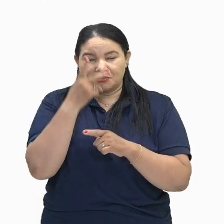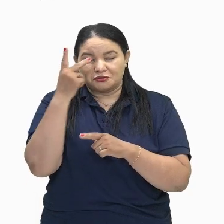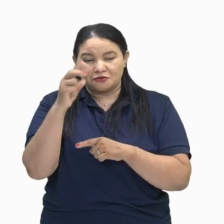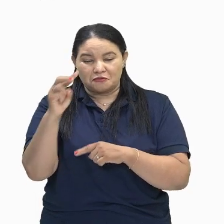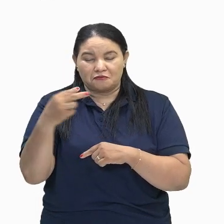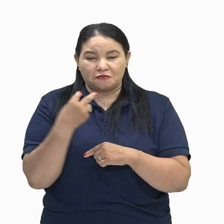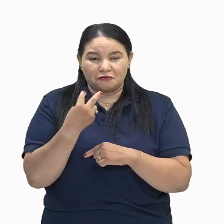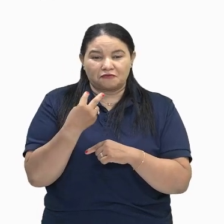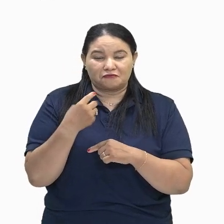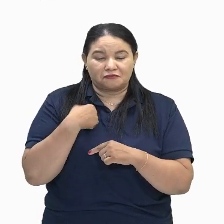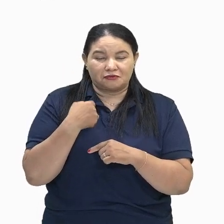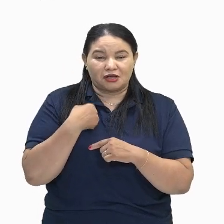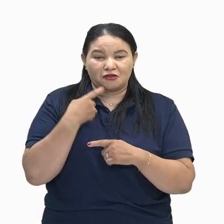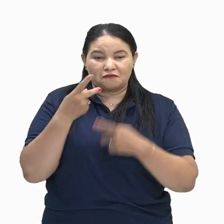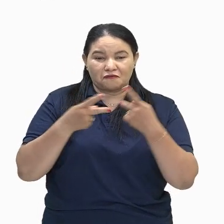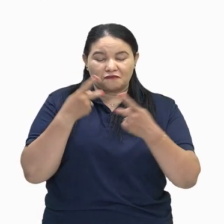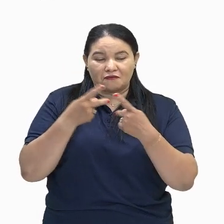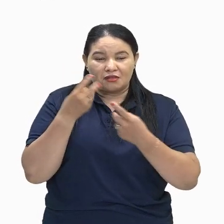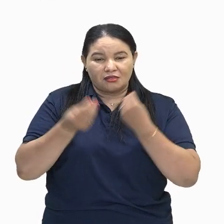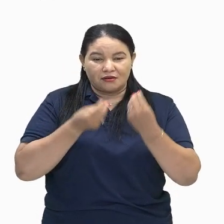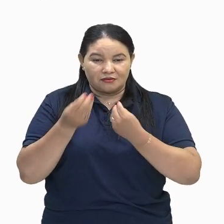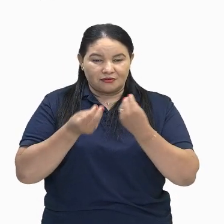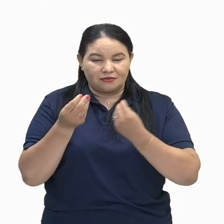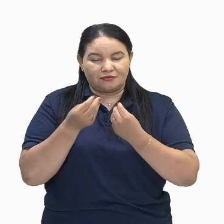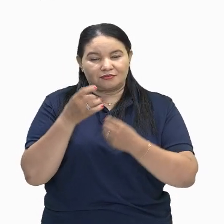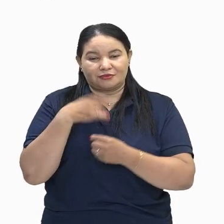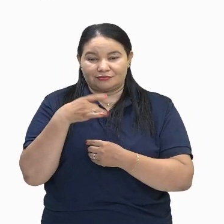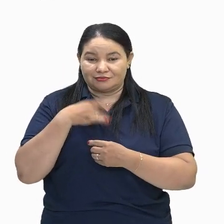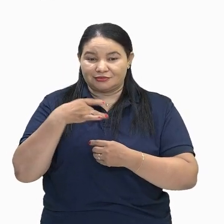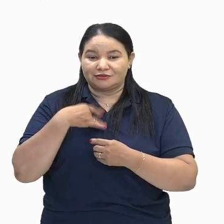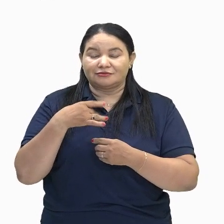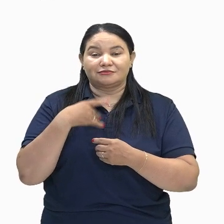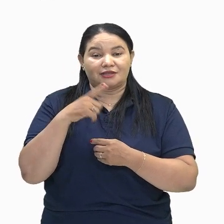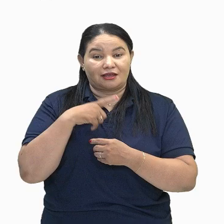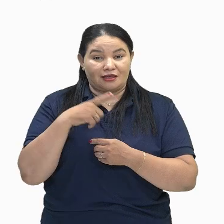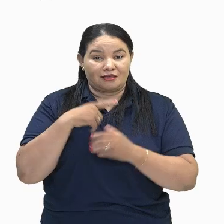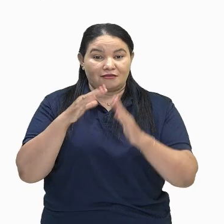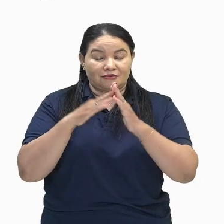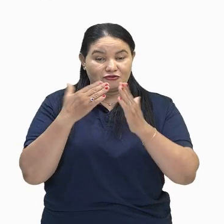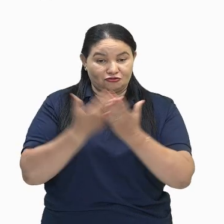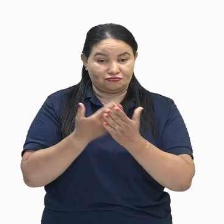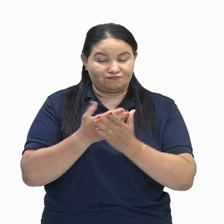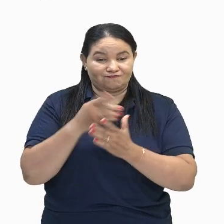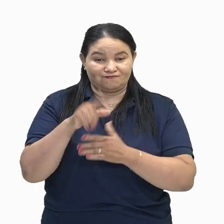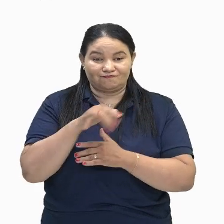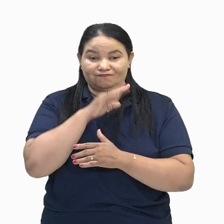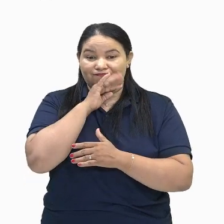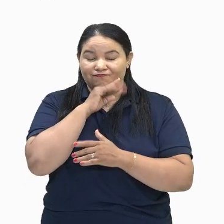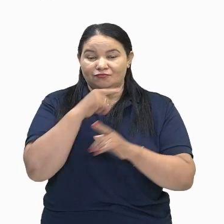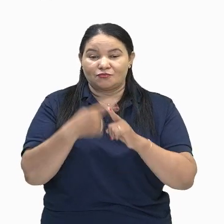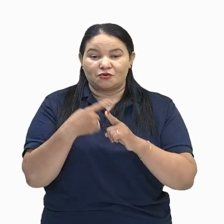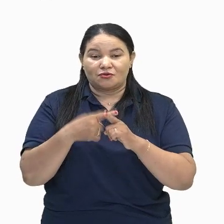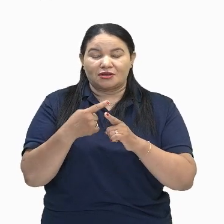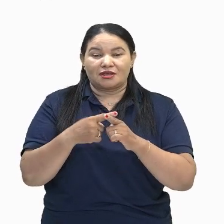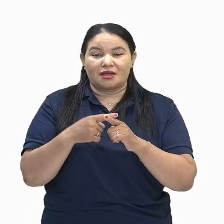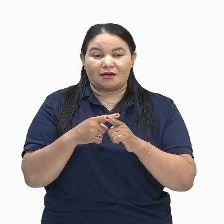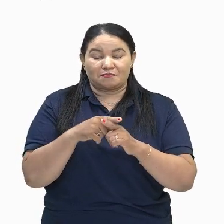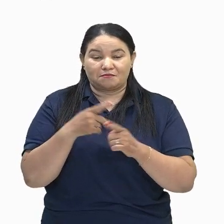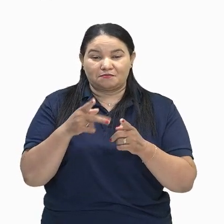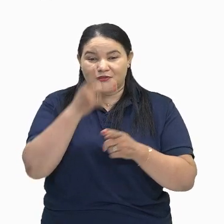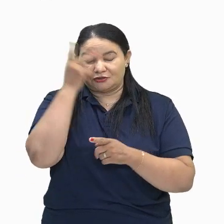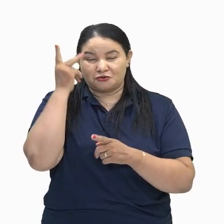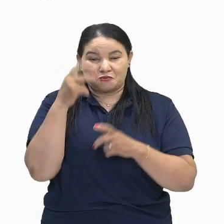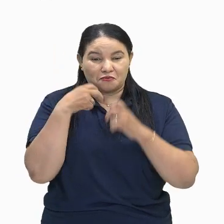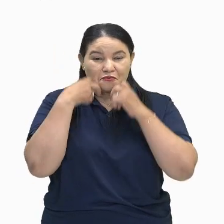do que ela vai falar, de como ela vai falar. Isso na escola, por exemplo, é ruim, né? Porque vai inibir essa